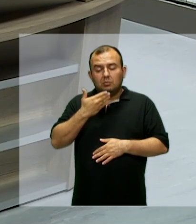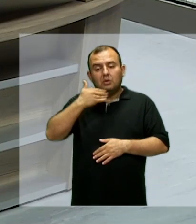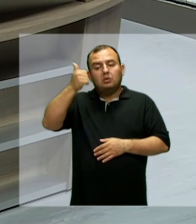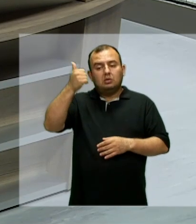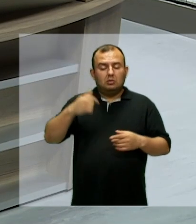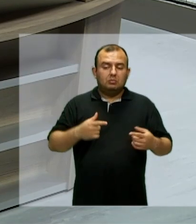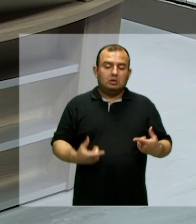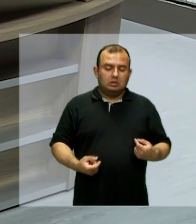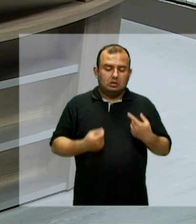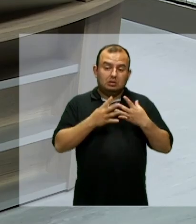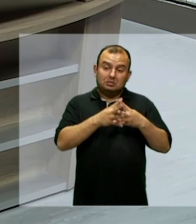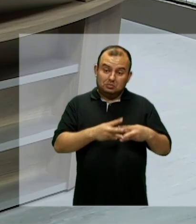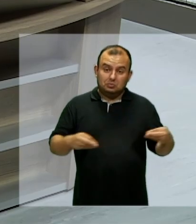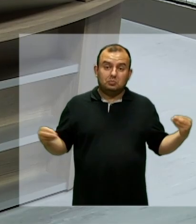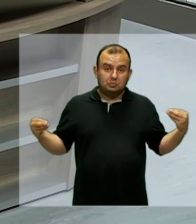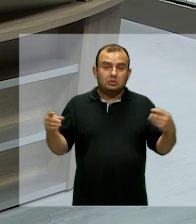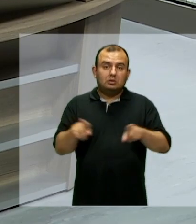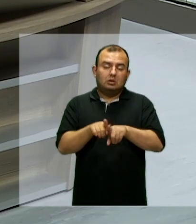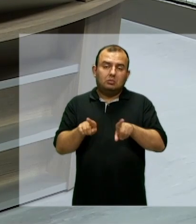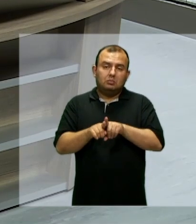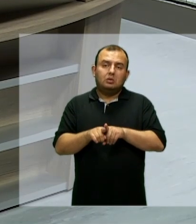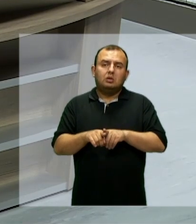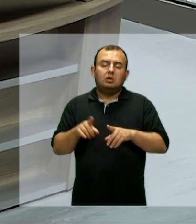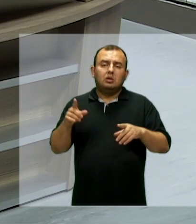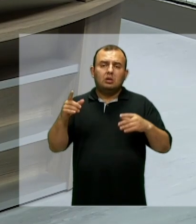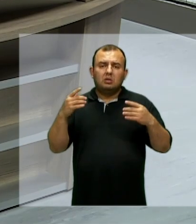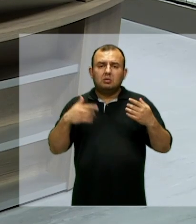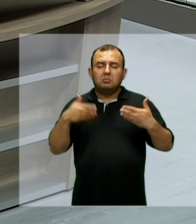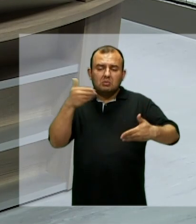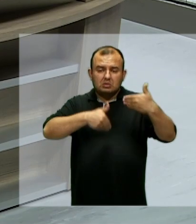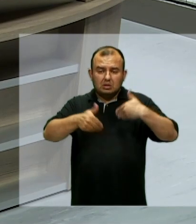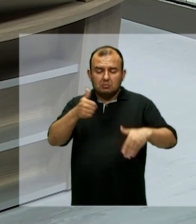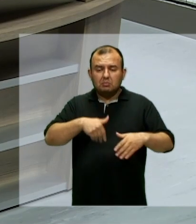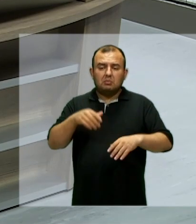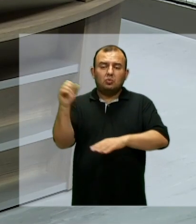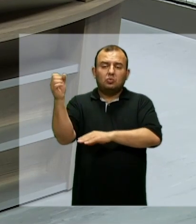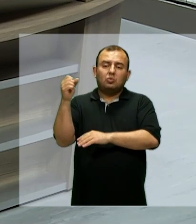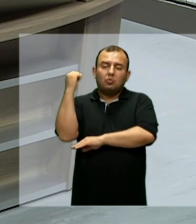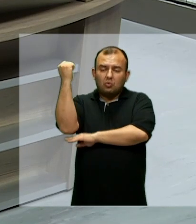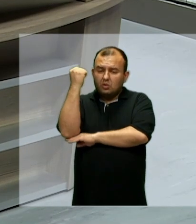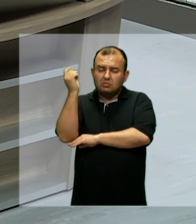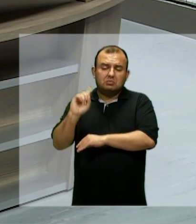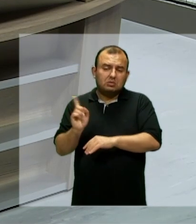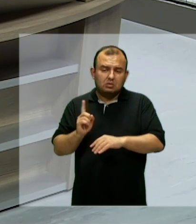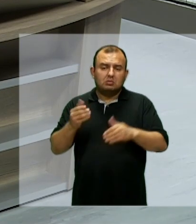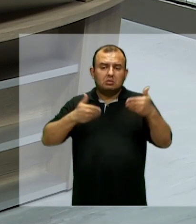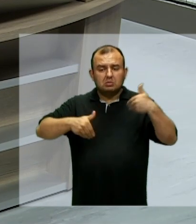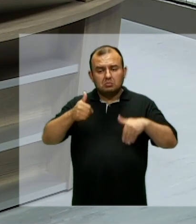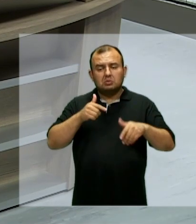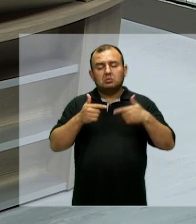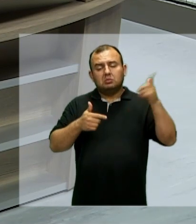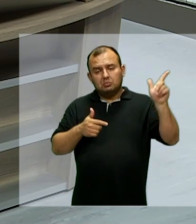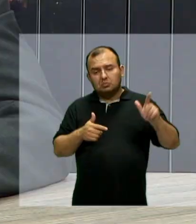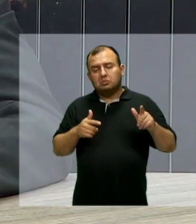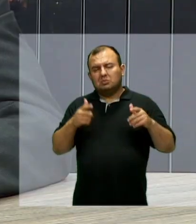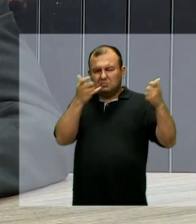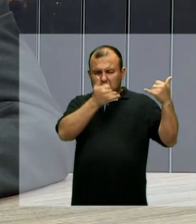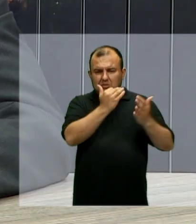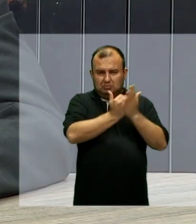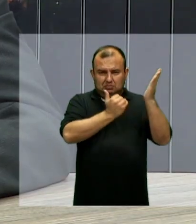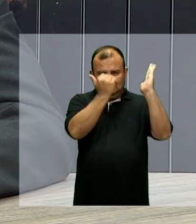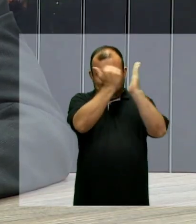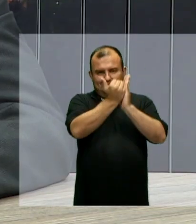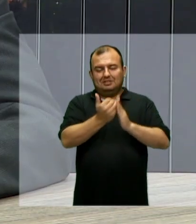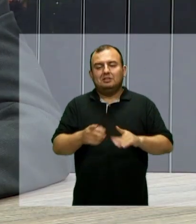e menos agressão na forma do tratamento. A gente pode talvez discorrer sobre isso depois. Mas então, isso eu acho que